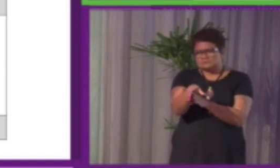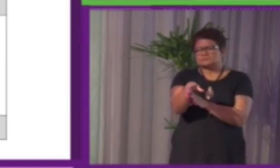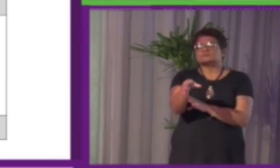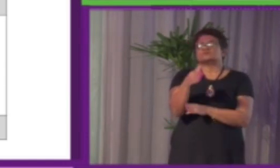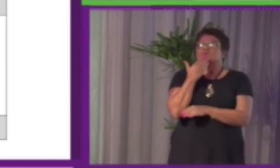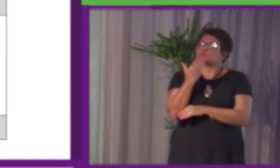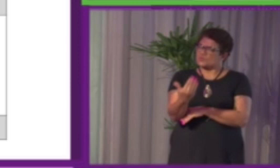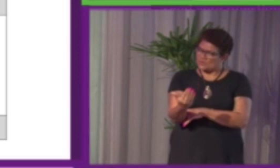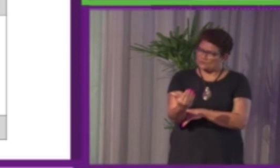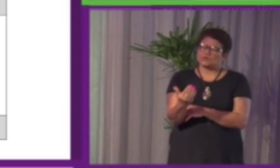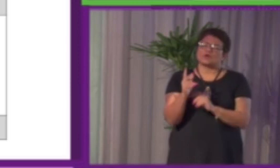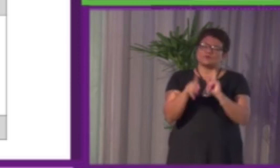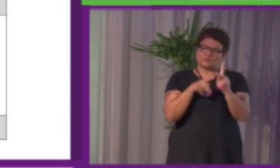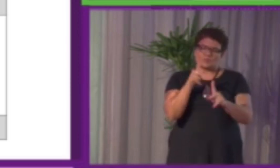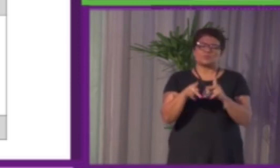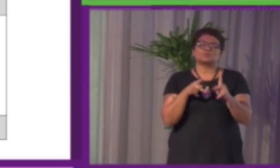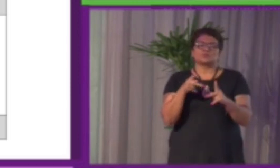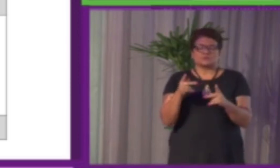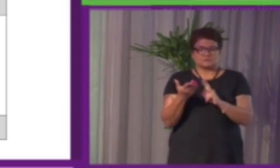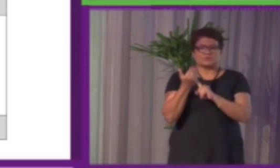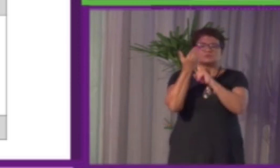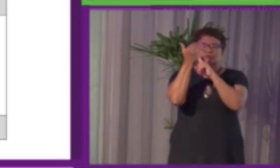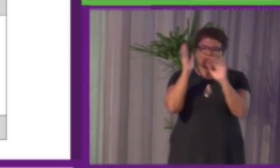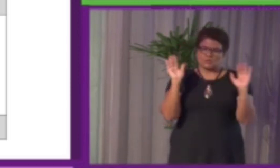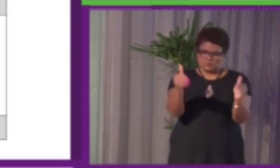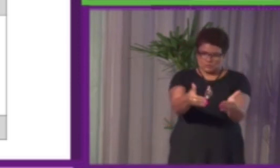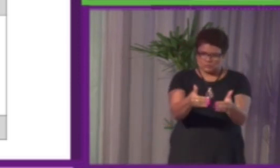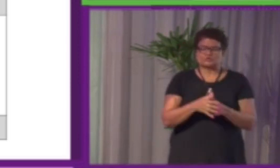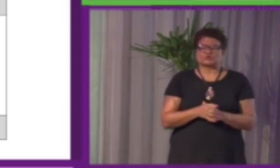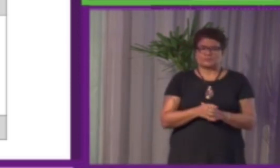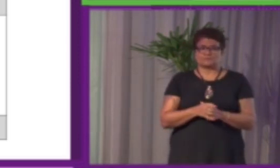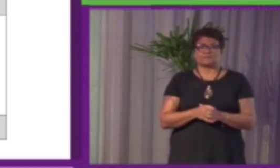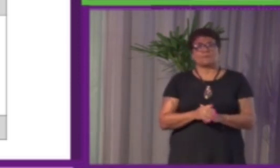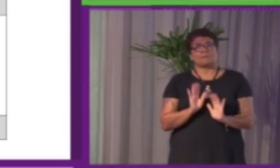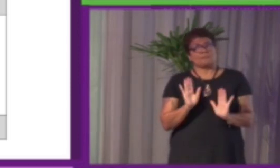favorável à incorporação desta tecnologia, apesar da gente ter